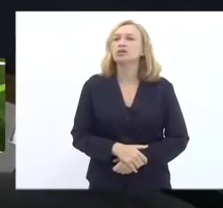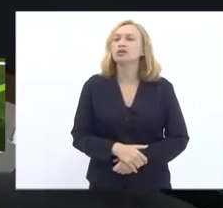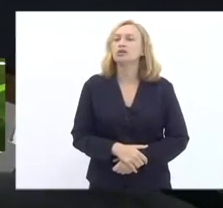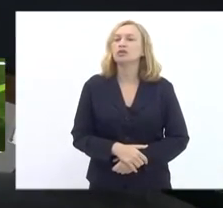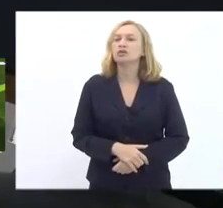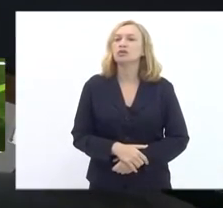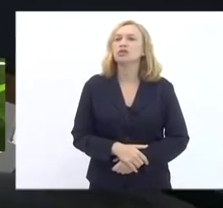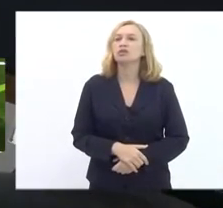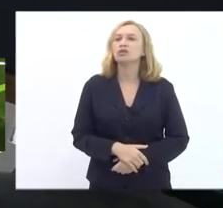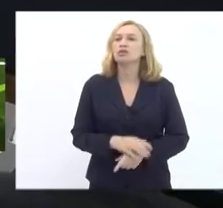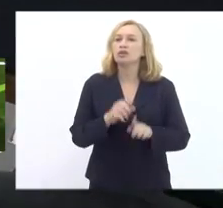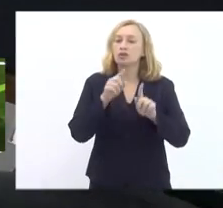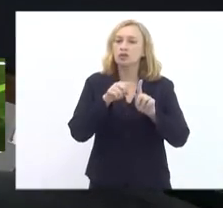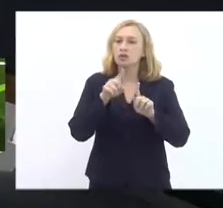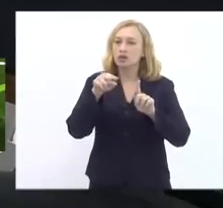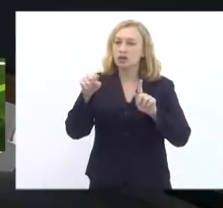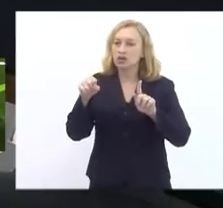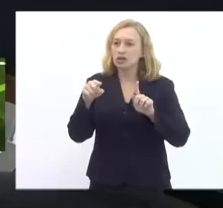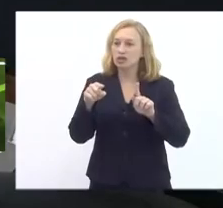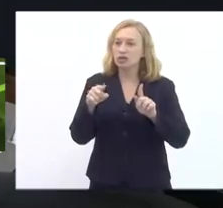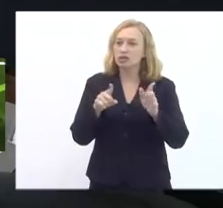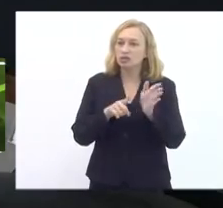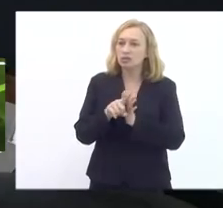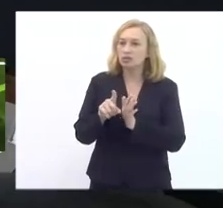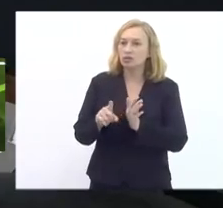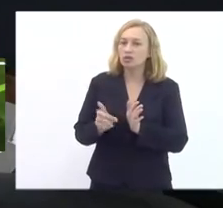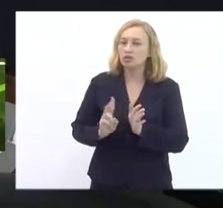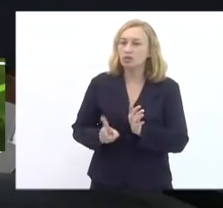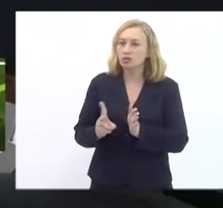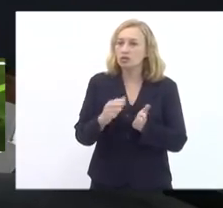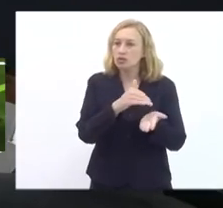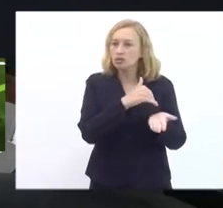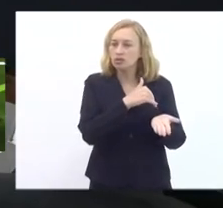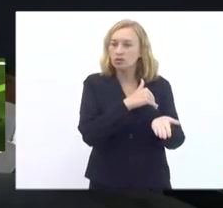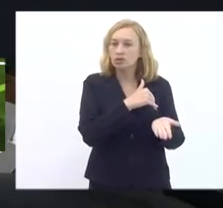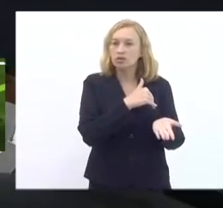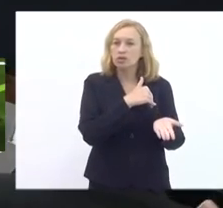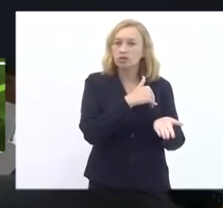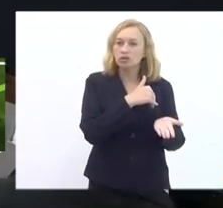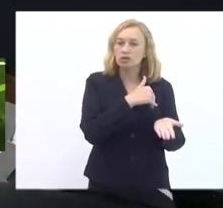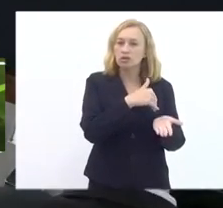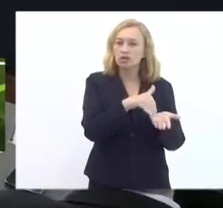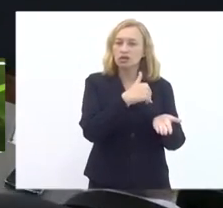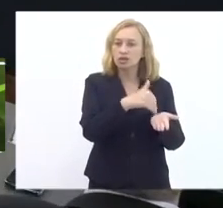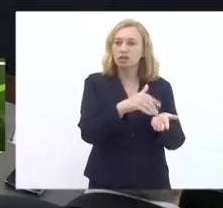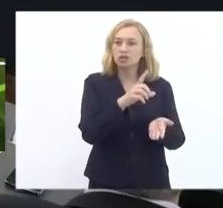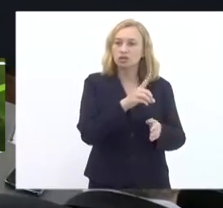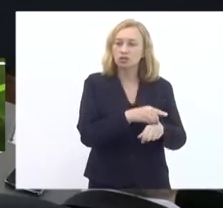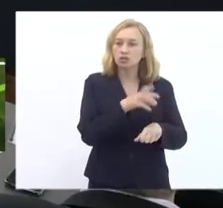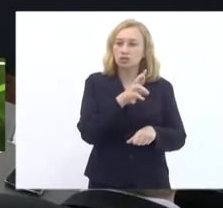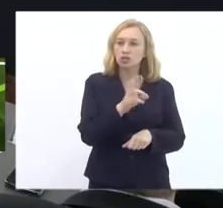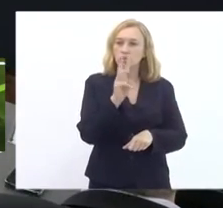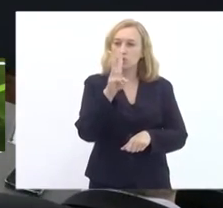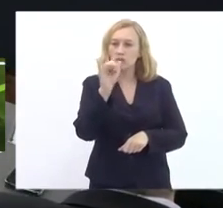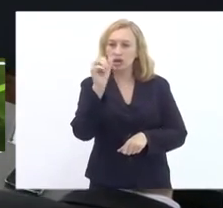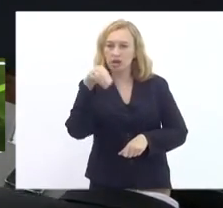estatística continue. Eu não pergunto aos secretários. Doutor William, o senhor é funcionário